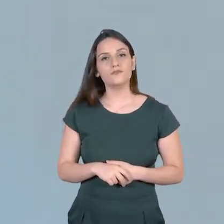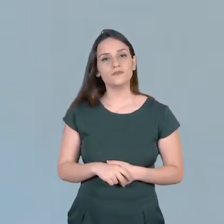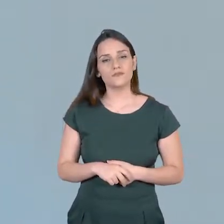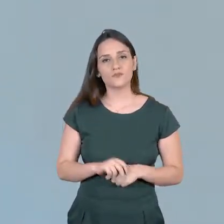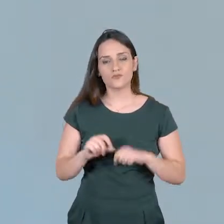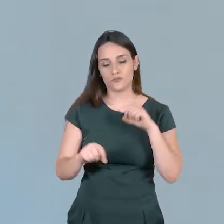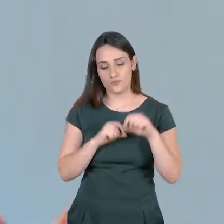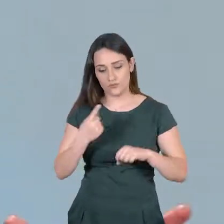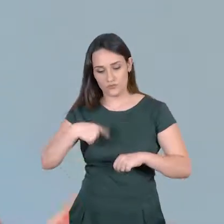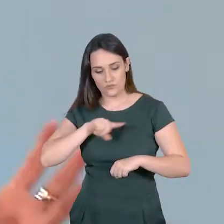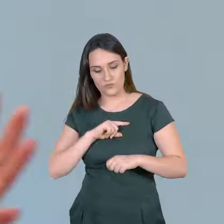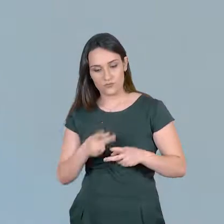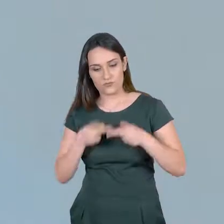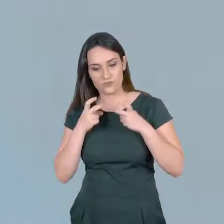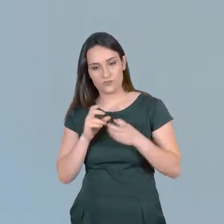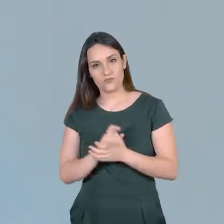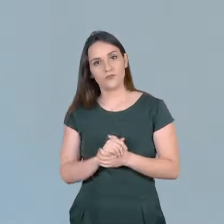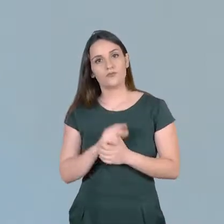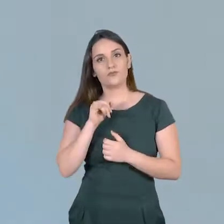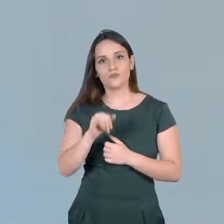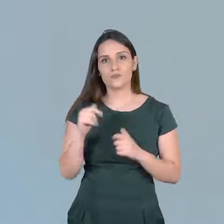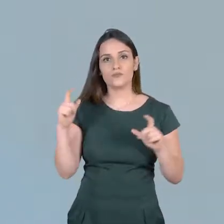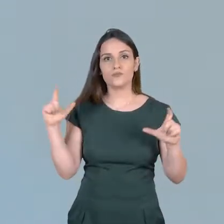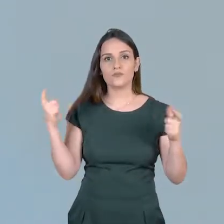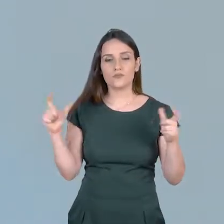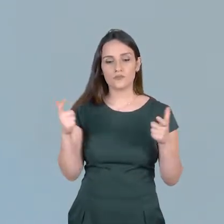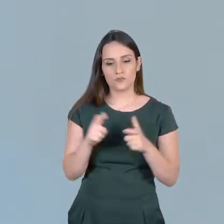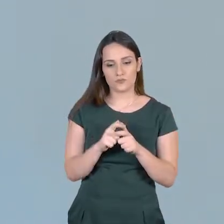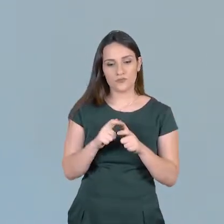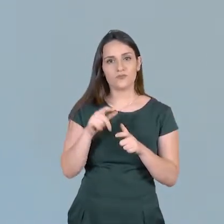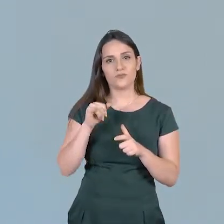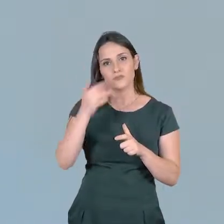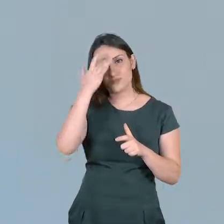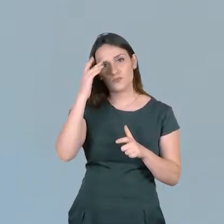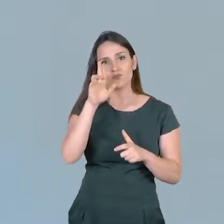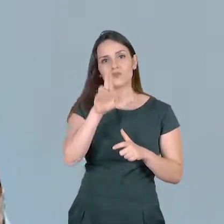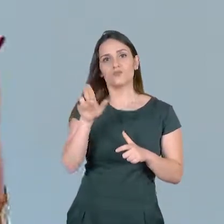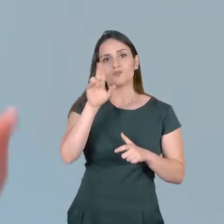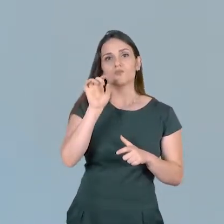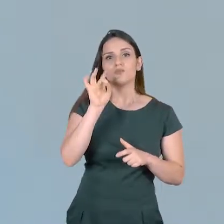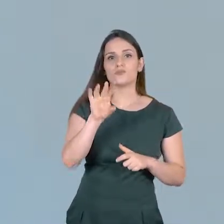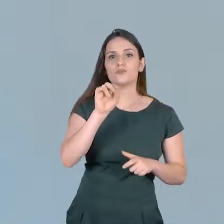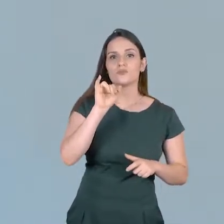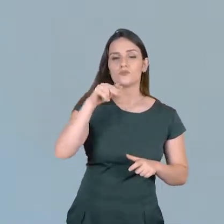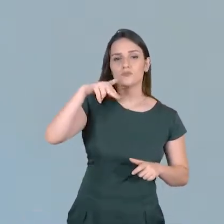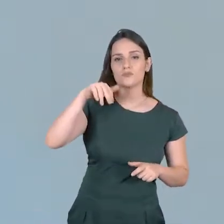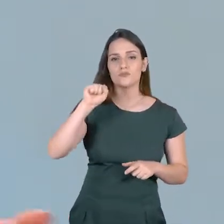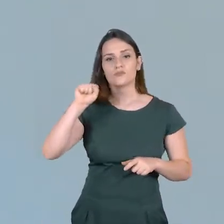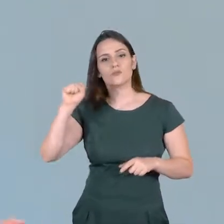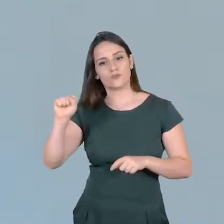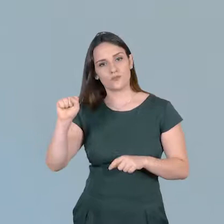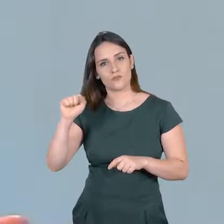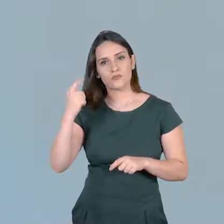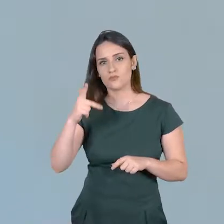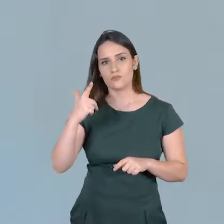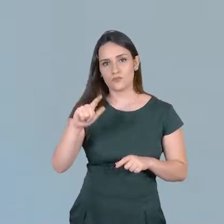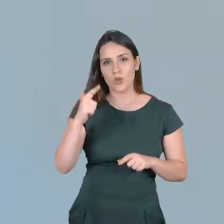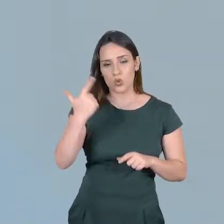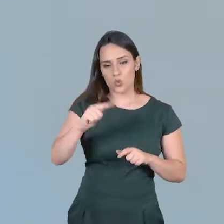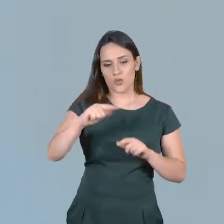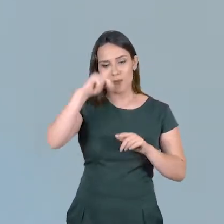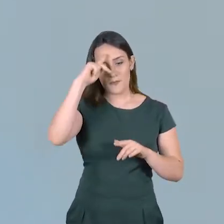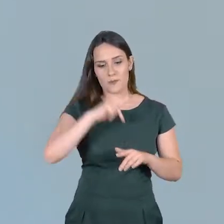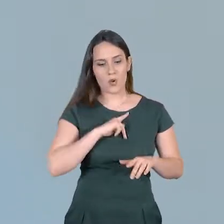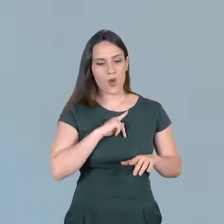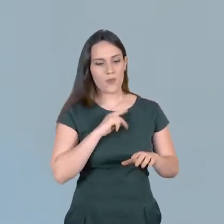que com a diminuição, com todos esses migrando exclusivamente ao INSS, sem um instituto próprio que organize isso para